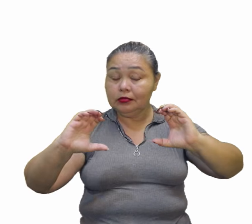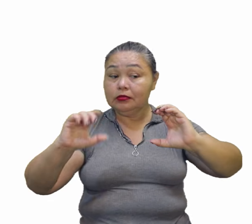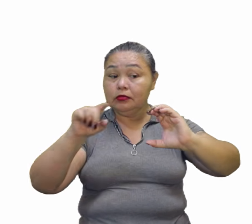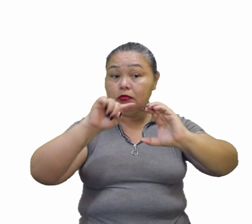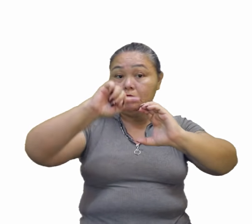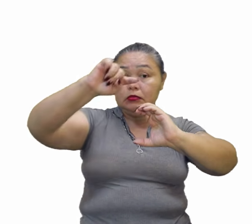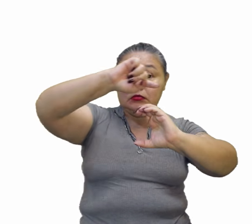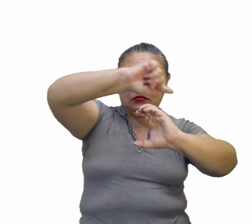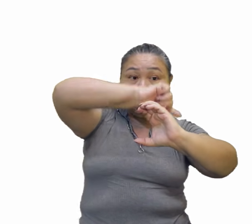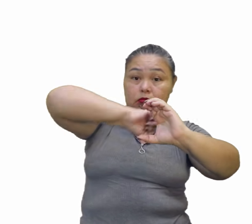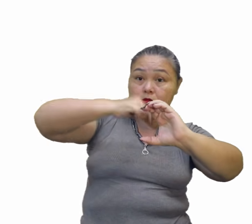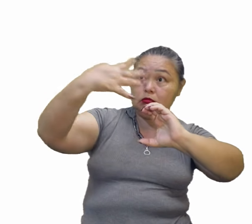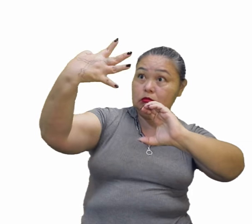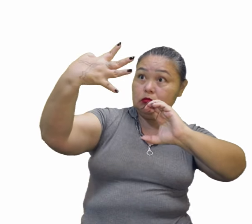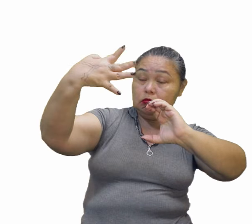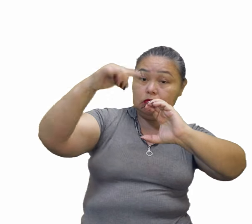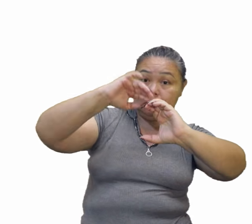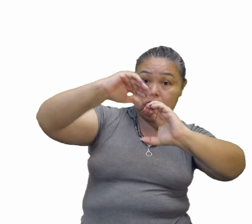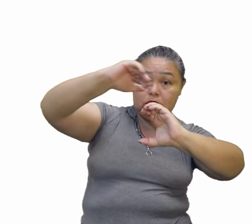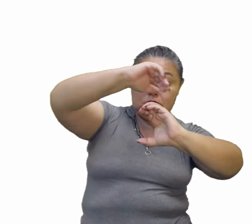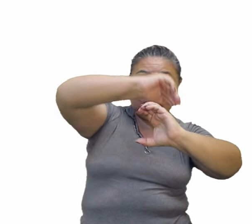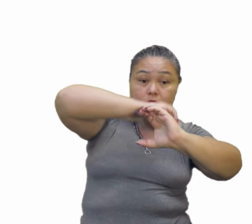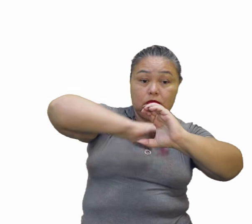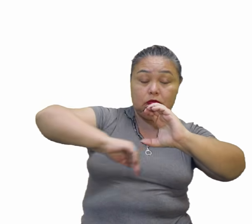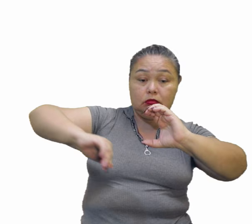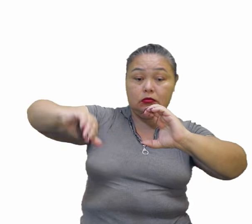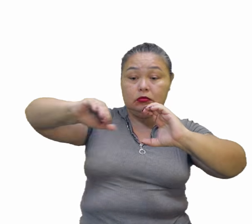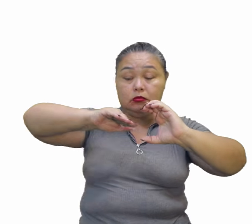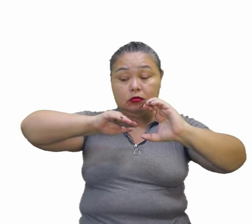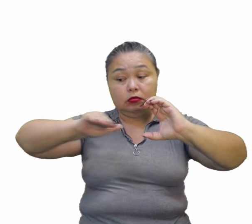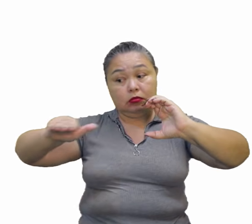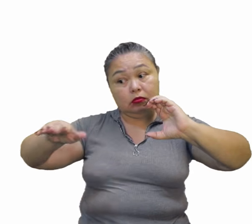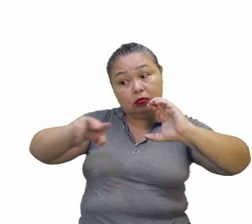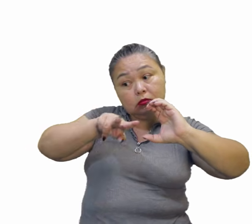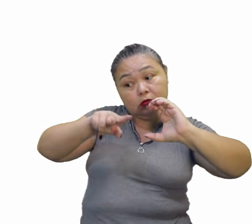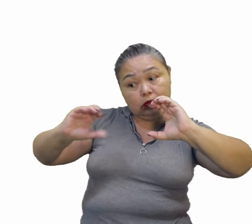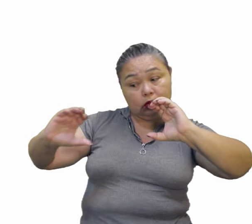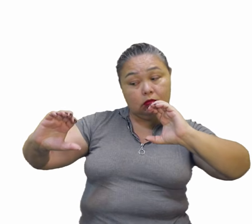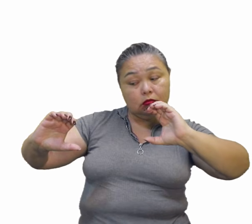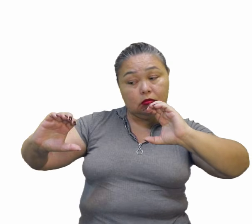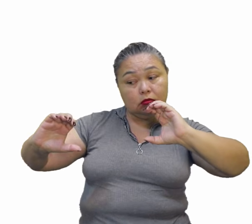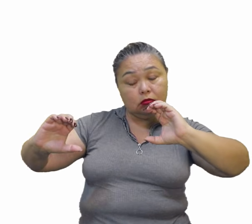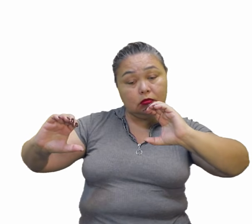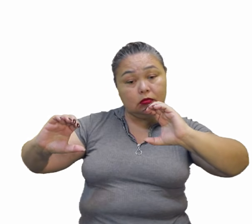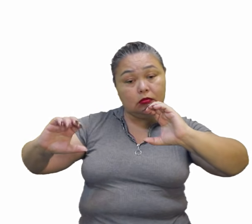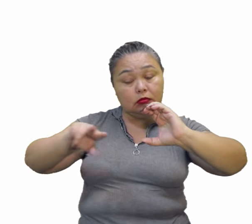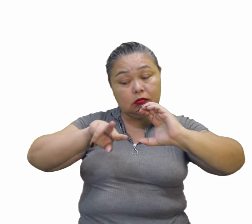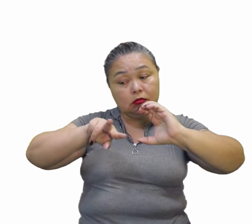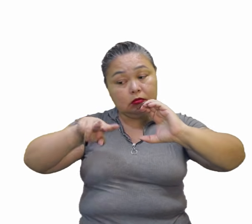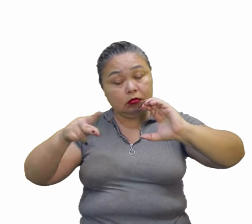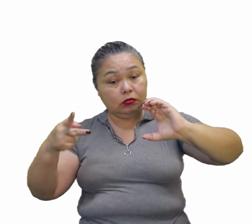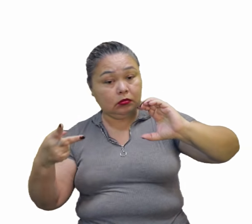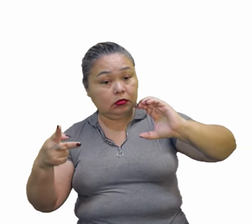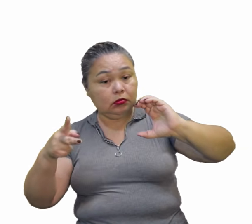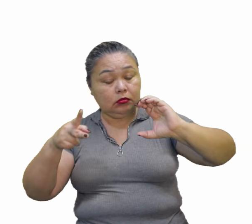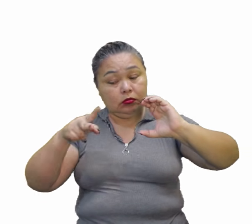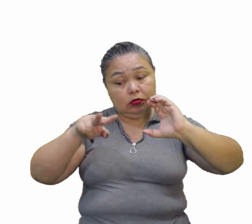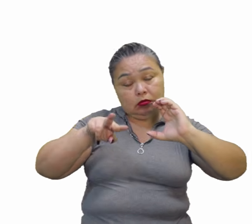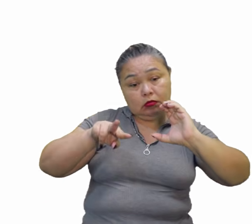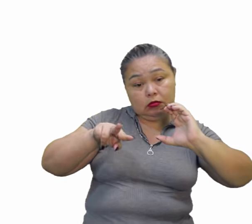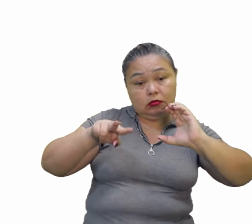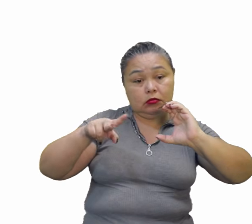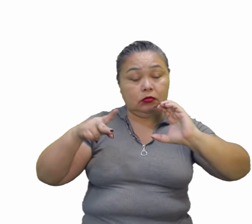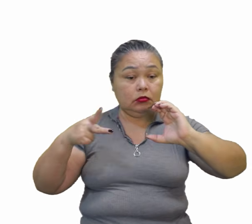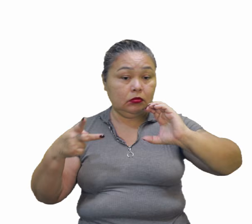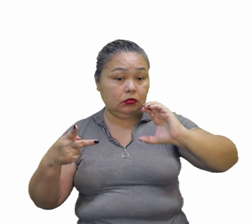4 ligações, certo? Então eu já deixo uma ligação entre os átomos de carbono. Então significa dizer que esse daqui pode